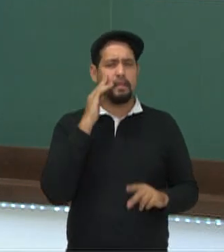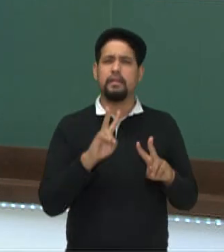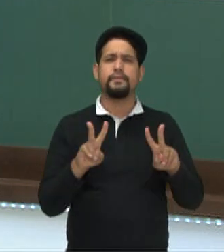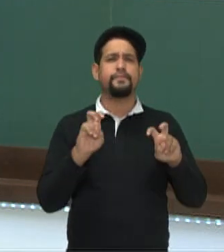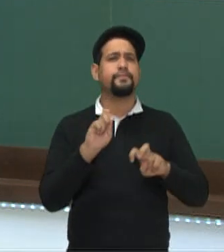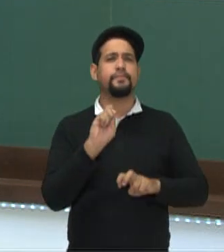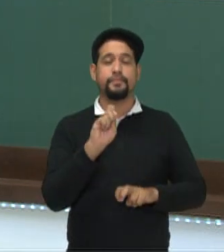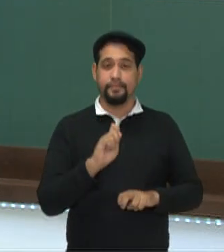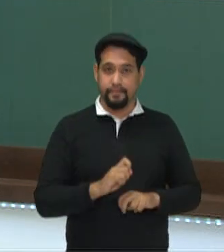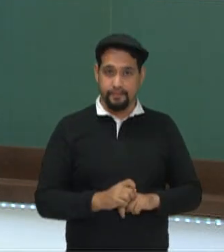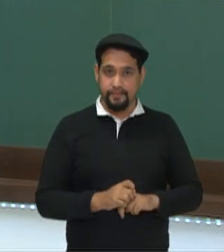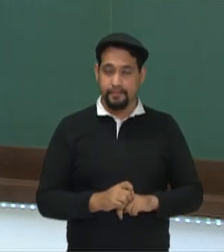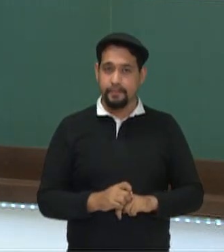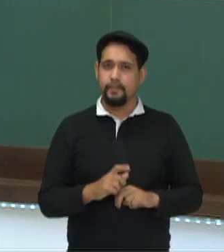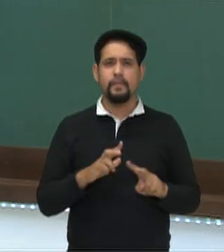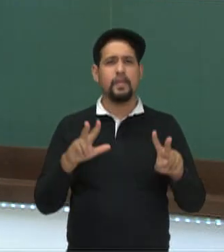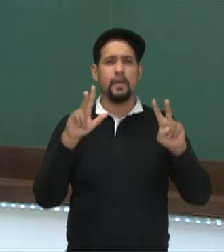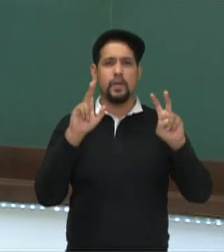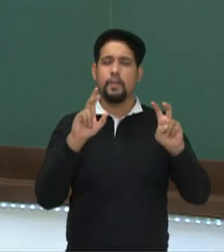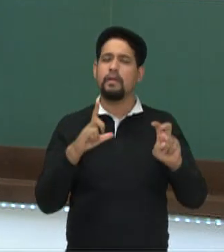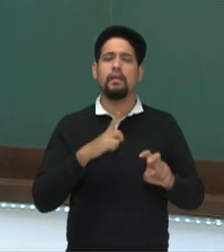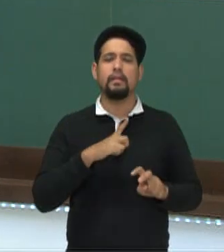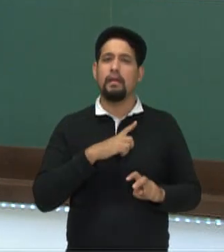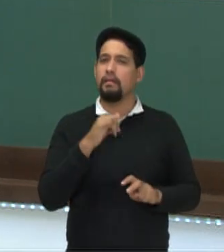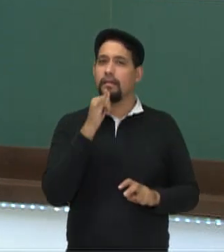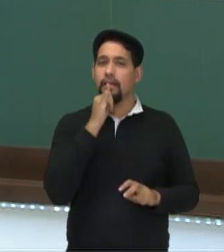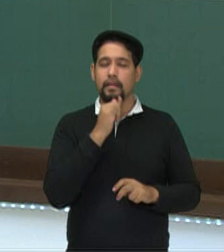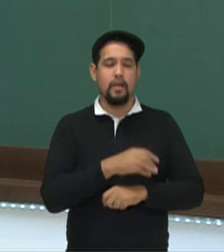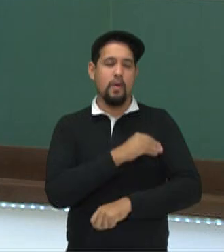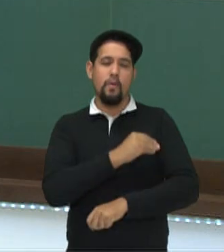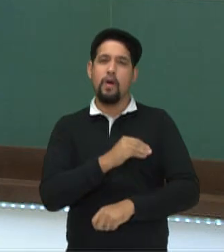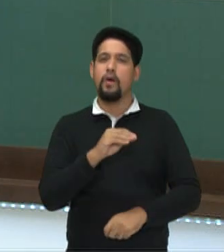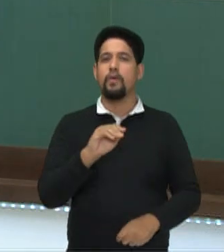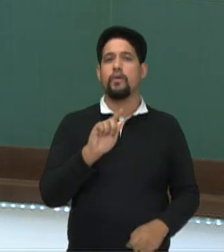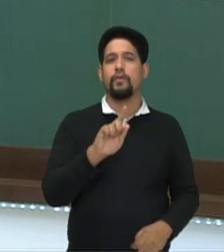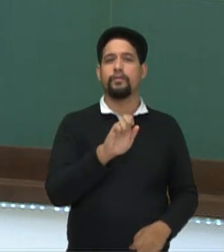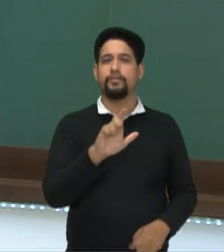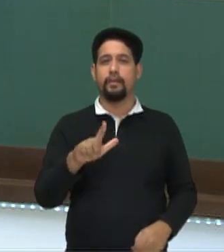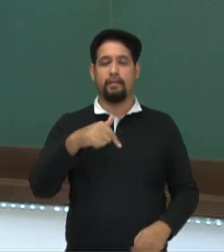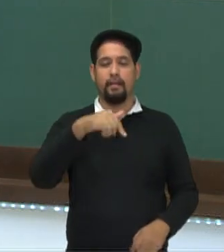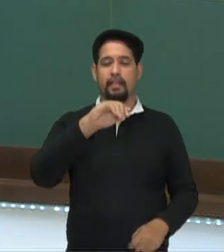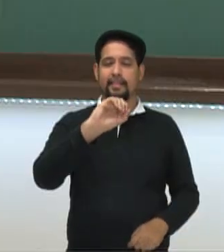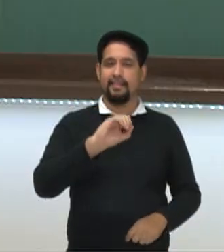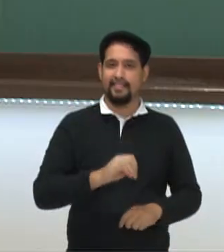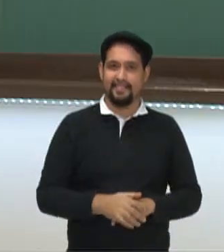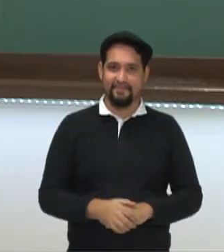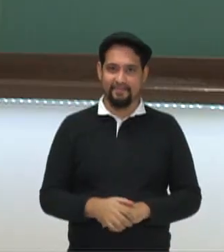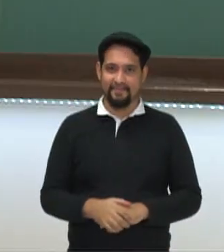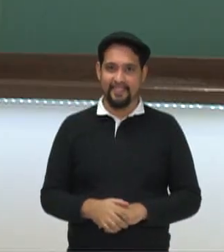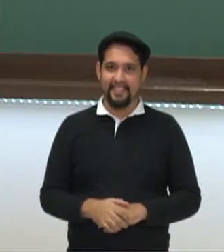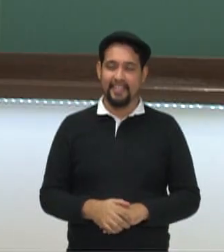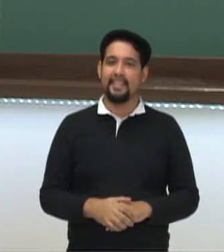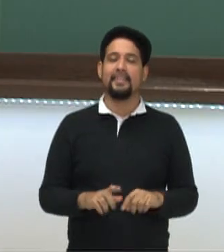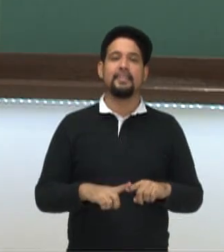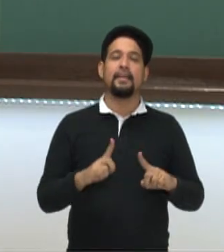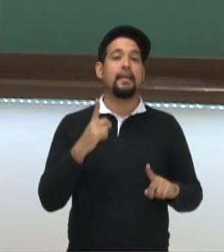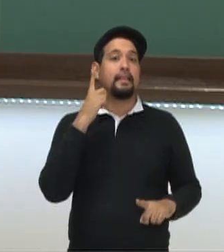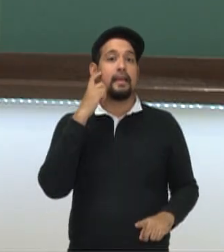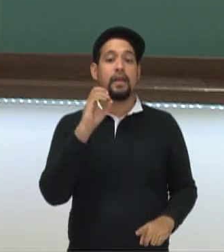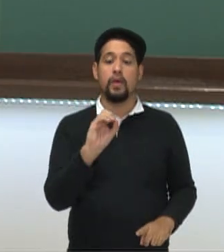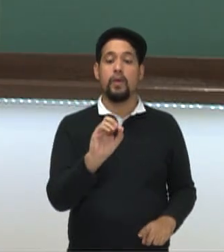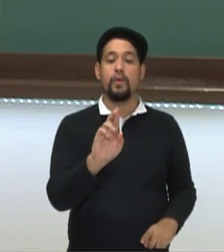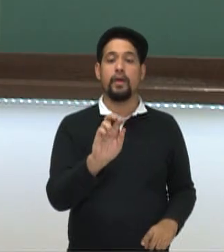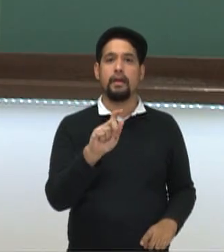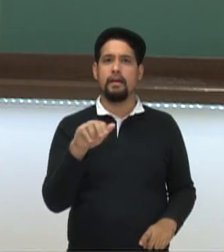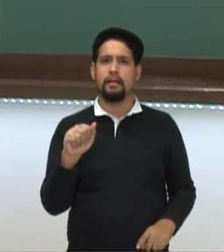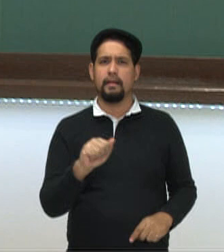sobre esta solução, o álcool em gel 70. A função orgânica